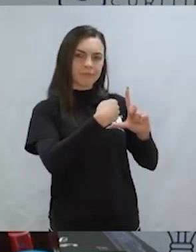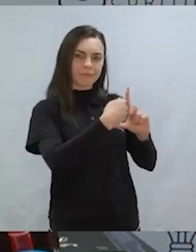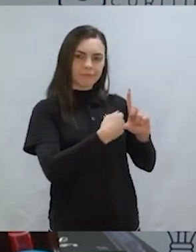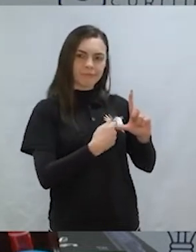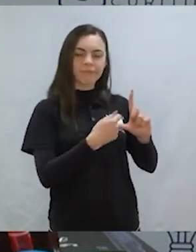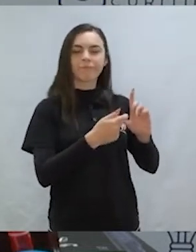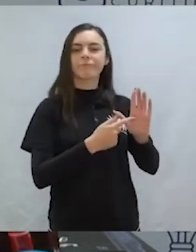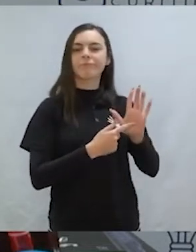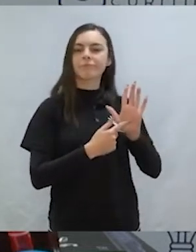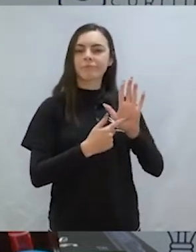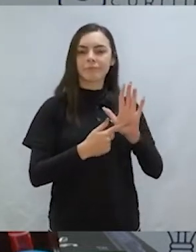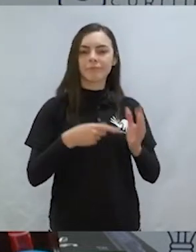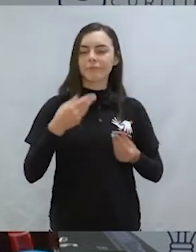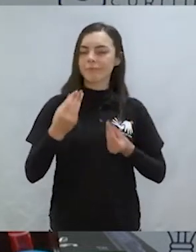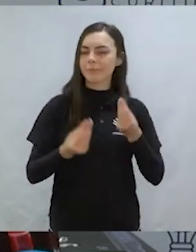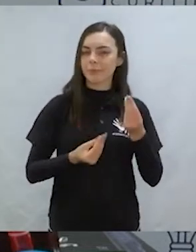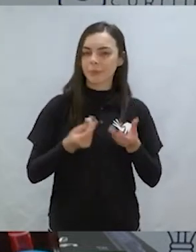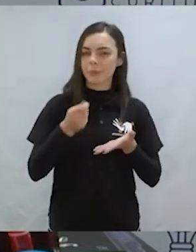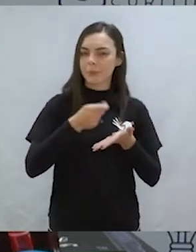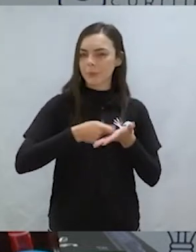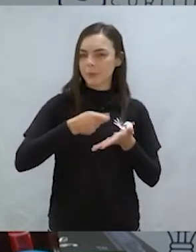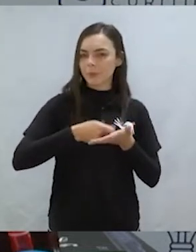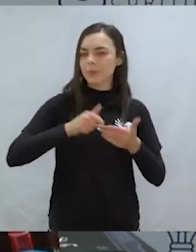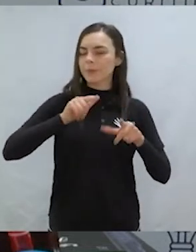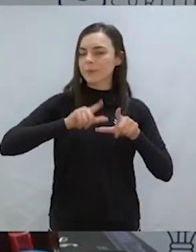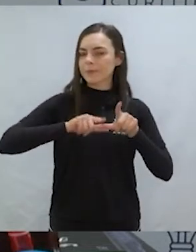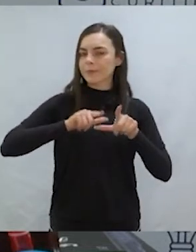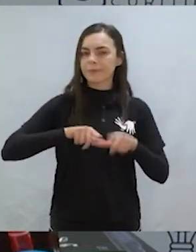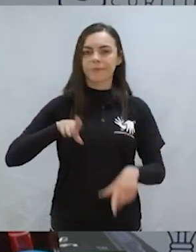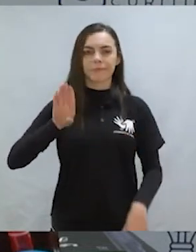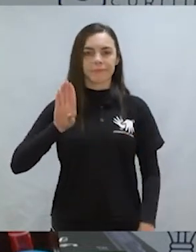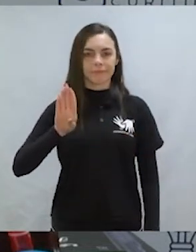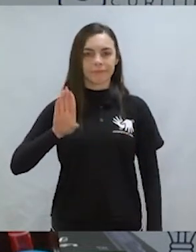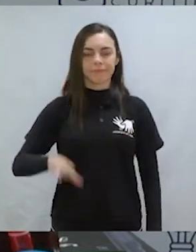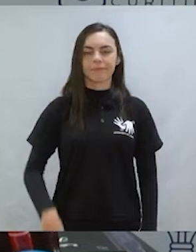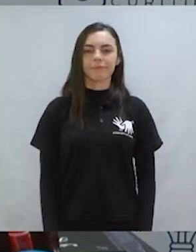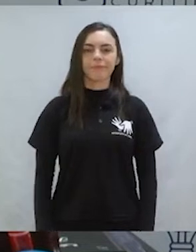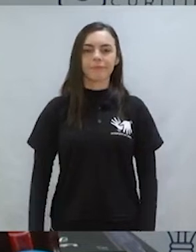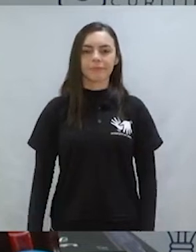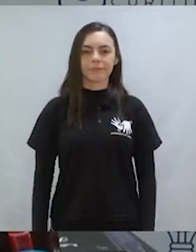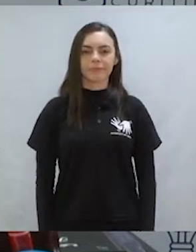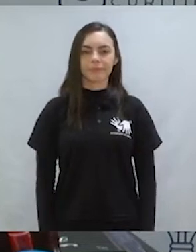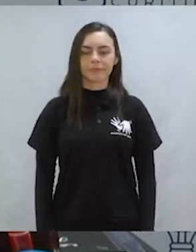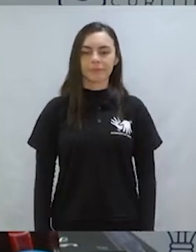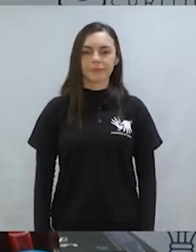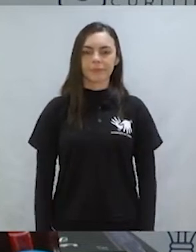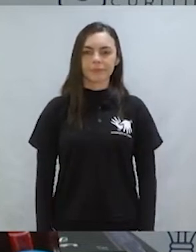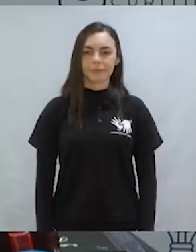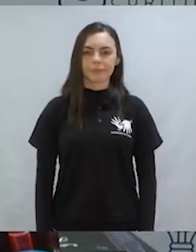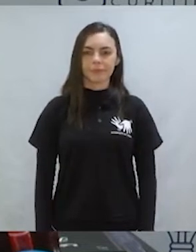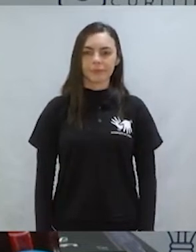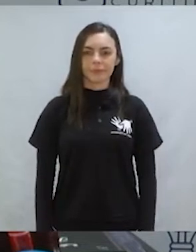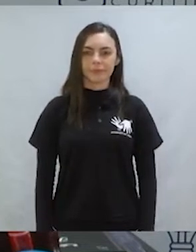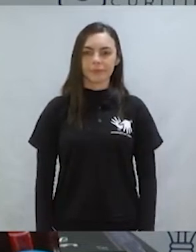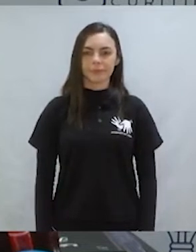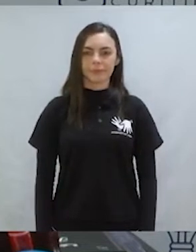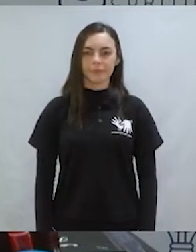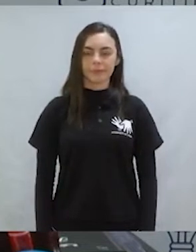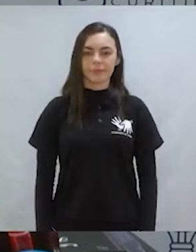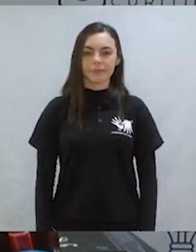para a gente registrar, para mostrar para vocês como se escreve a letra B.